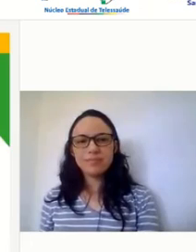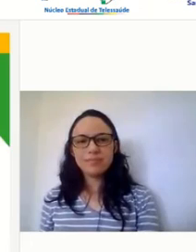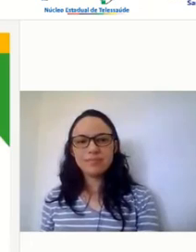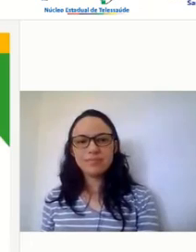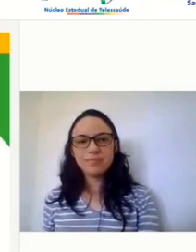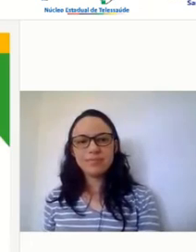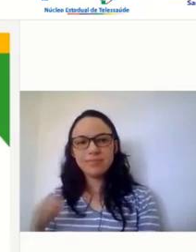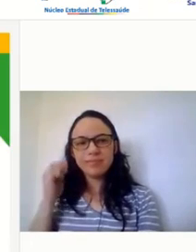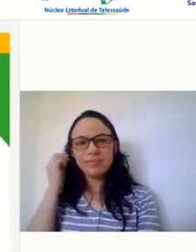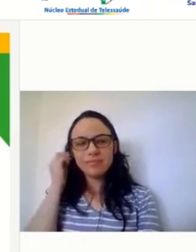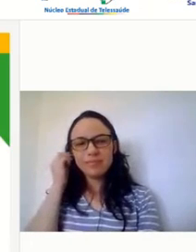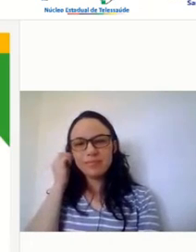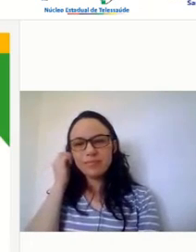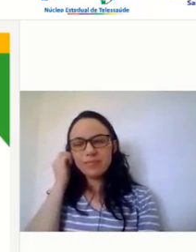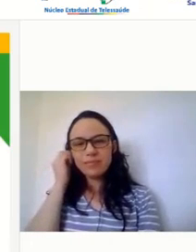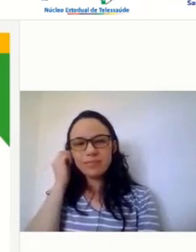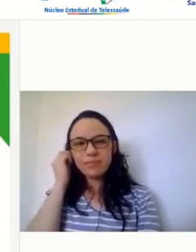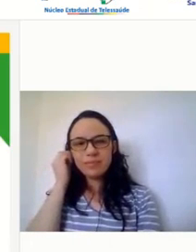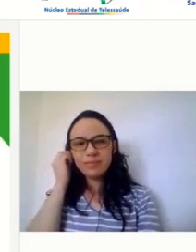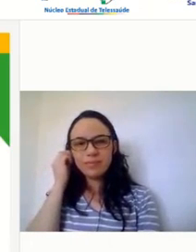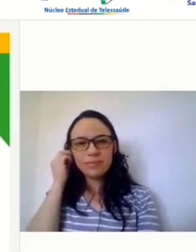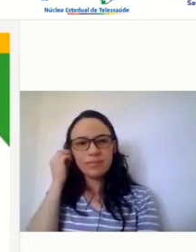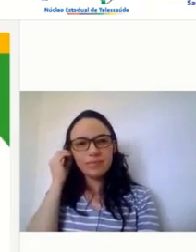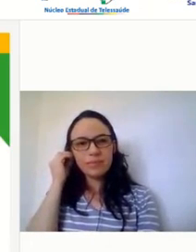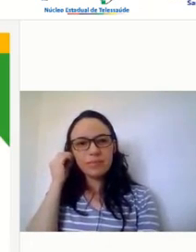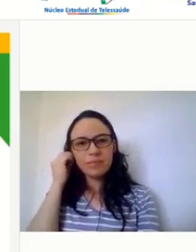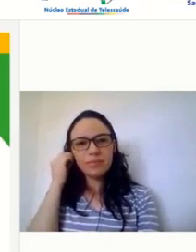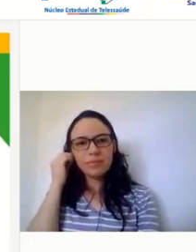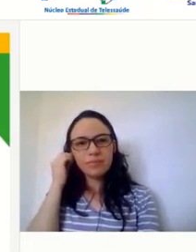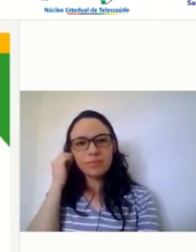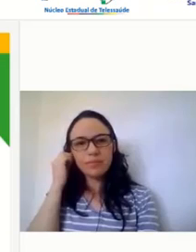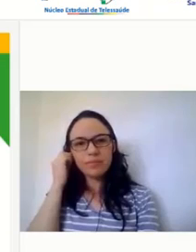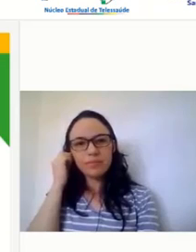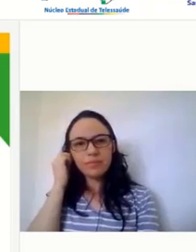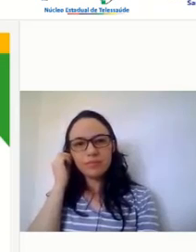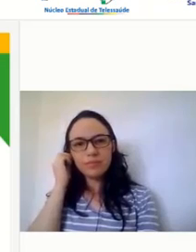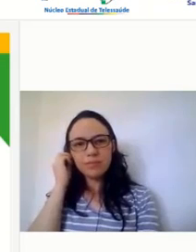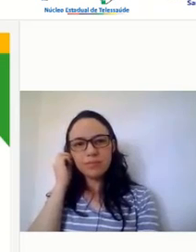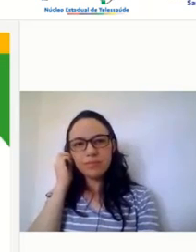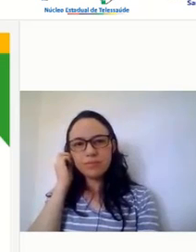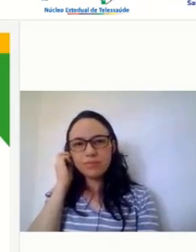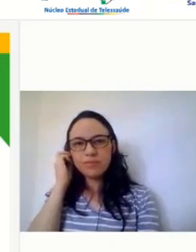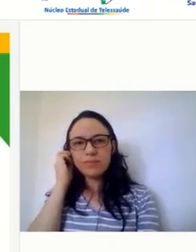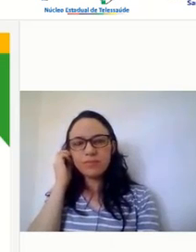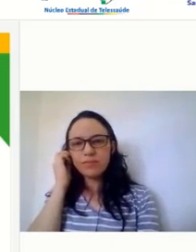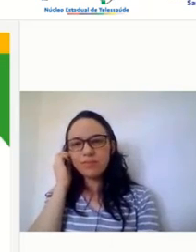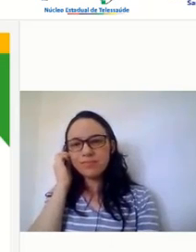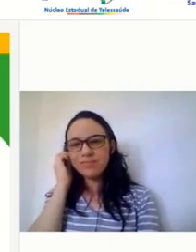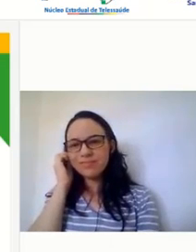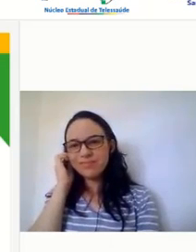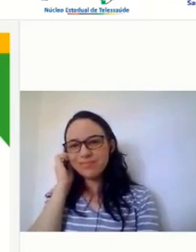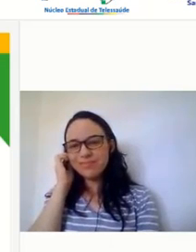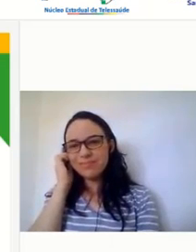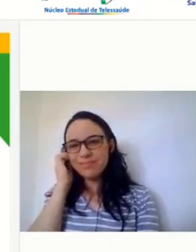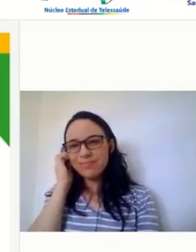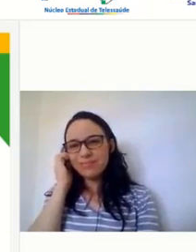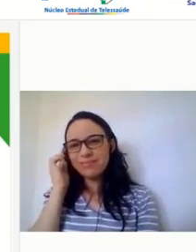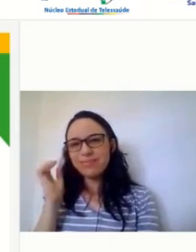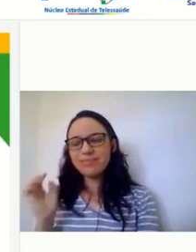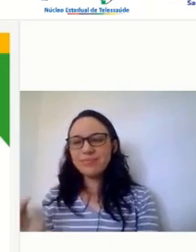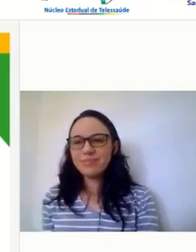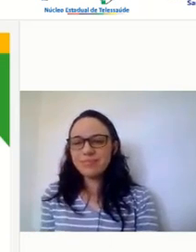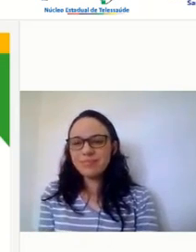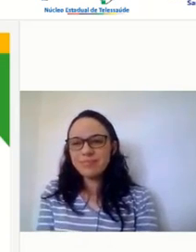parabéns para vocês é bom todo mundo seguir assim objeti